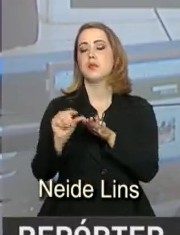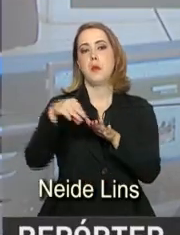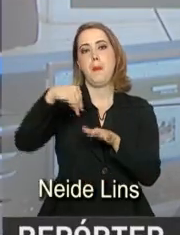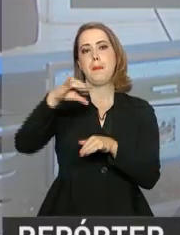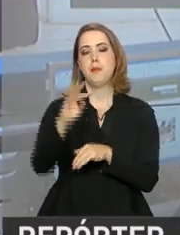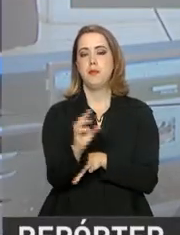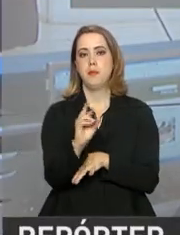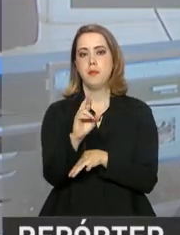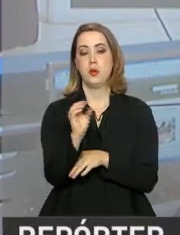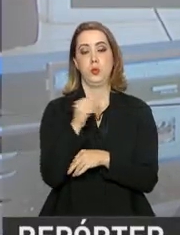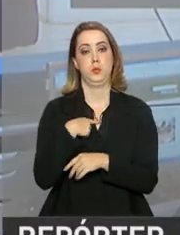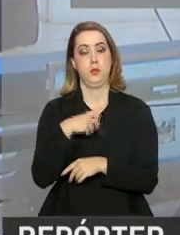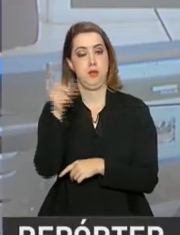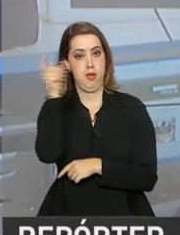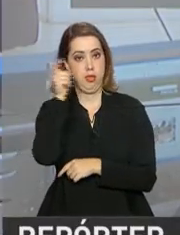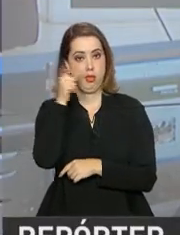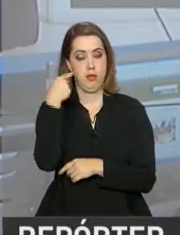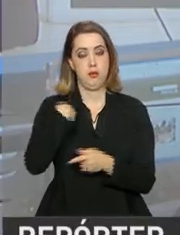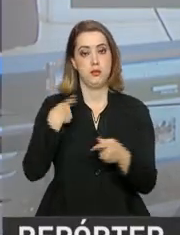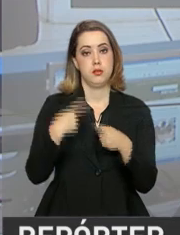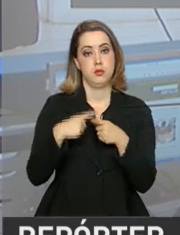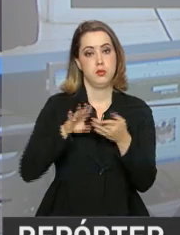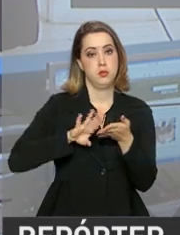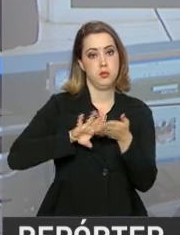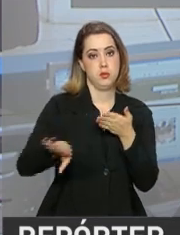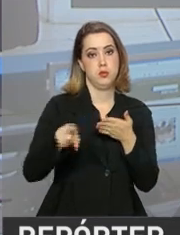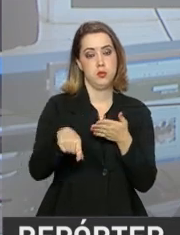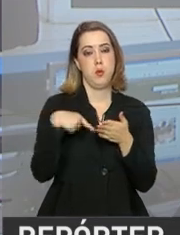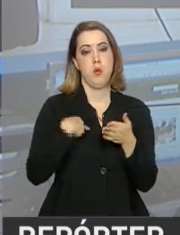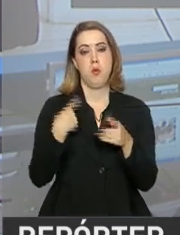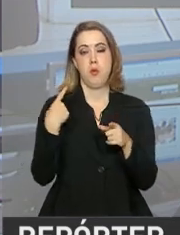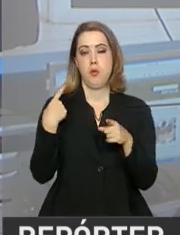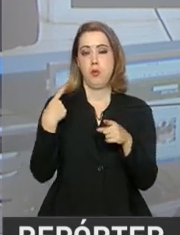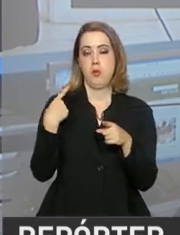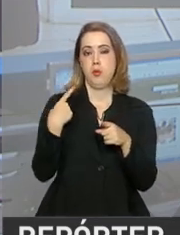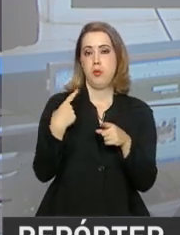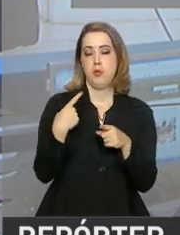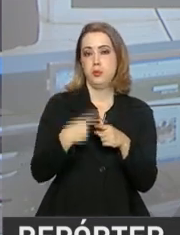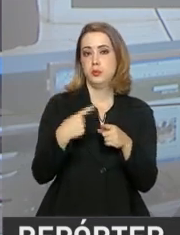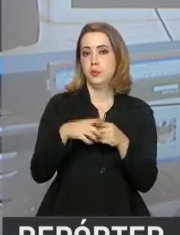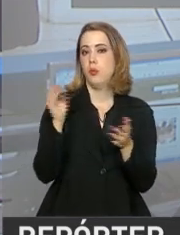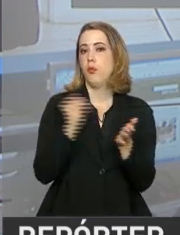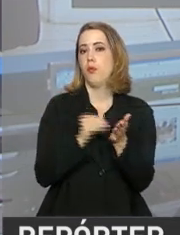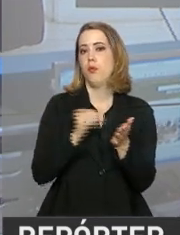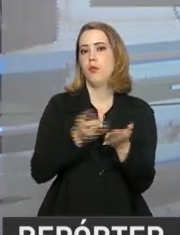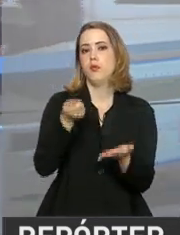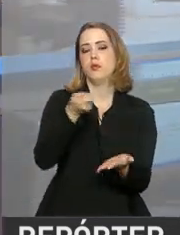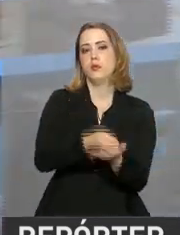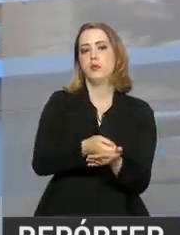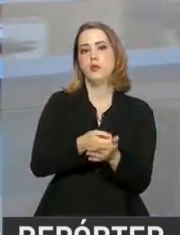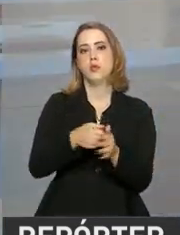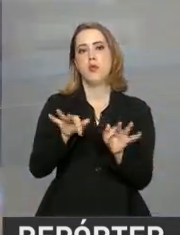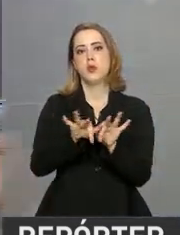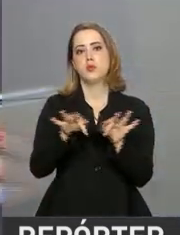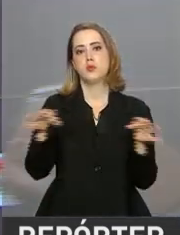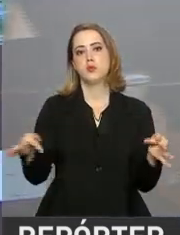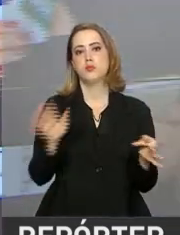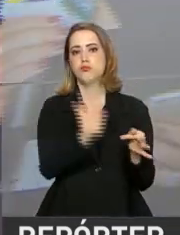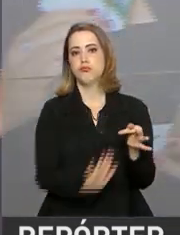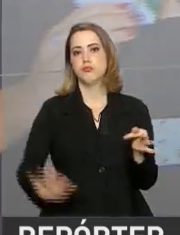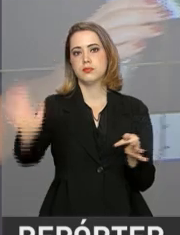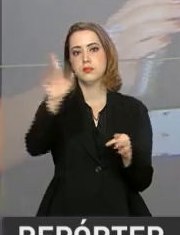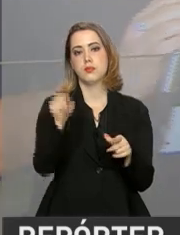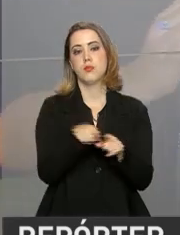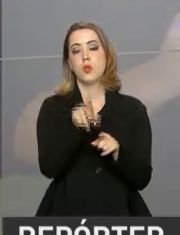atenção redobrada para não serem excluídas por motivo de nência do Simples Nacional a repórter Luana Caren tem os